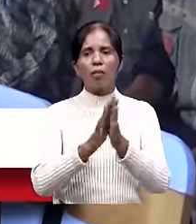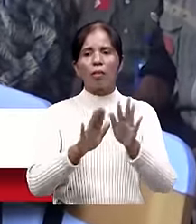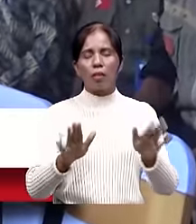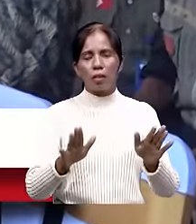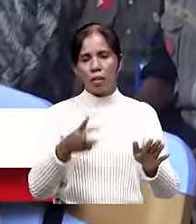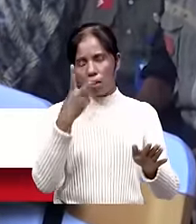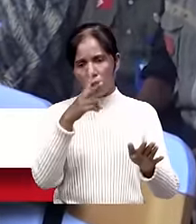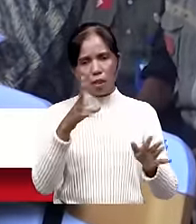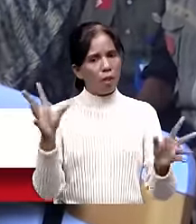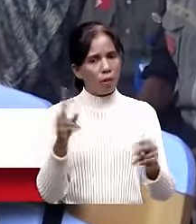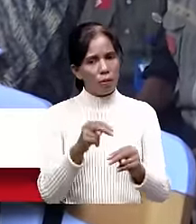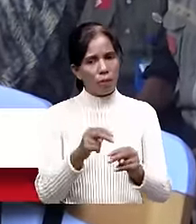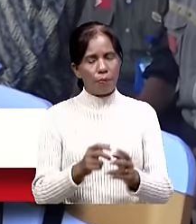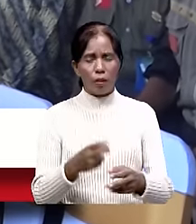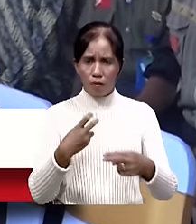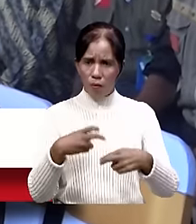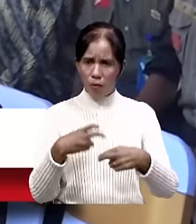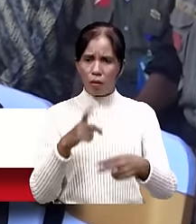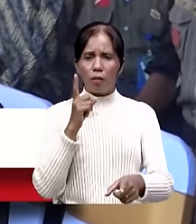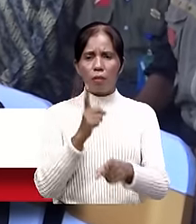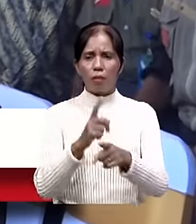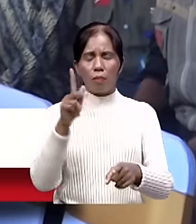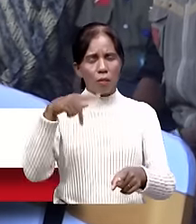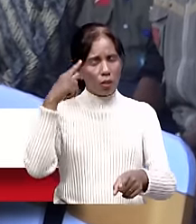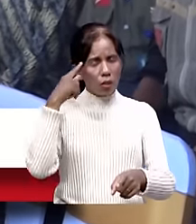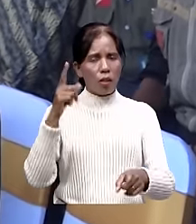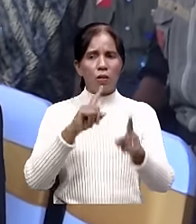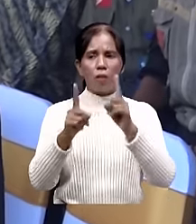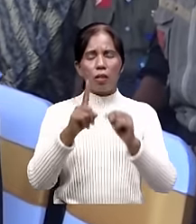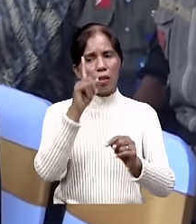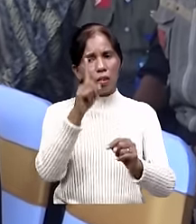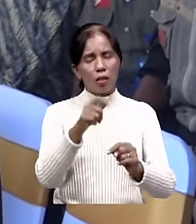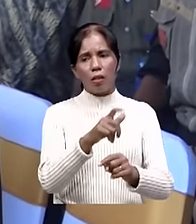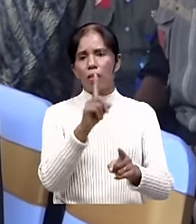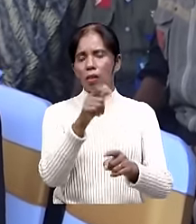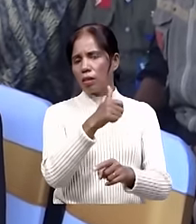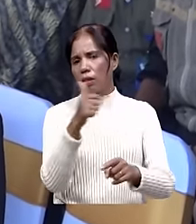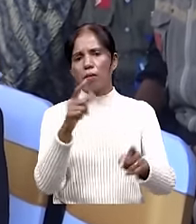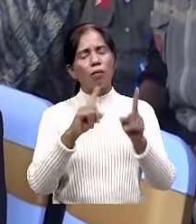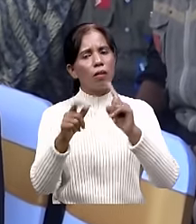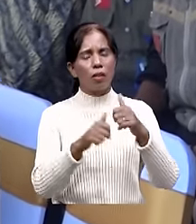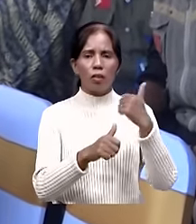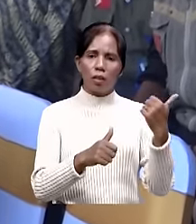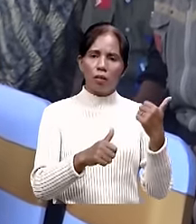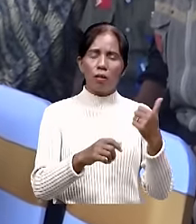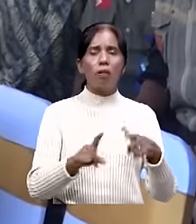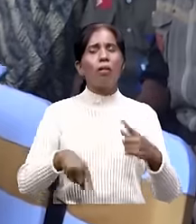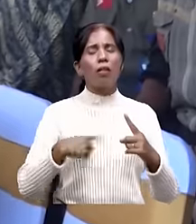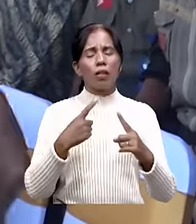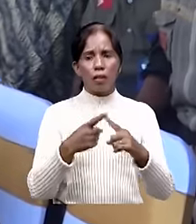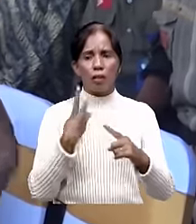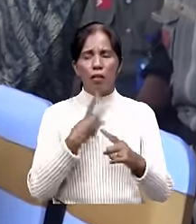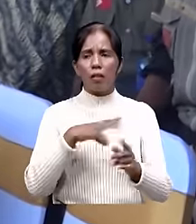Kalai. Ku serte politiku ida kuali ida selu kuali selu. Depois bahira maka ita